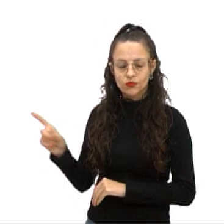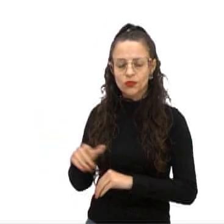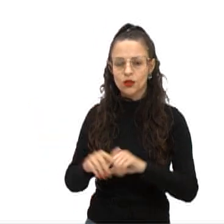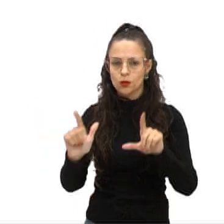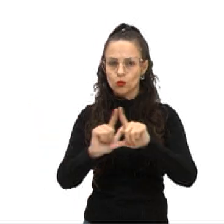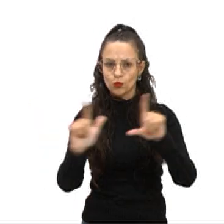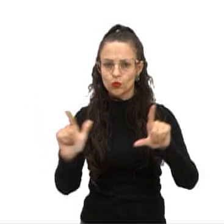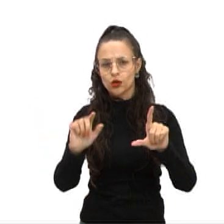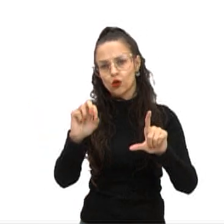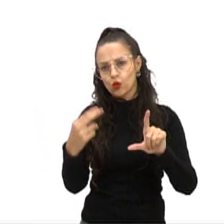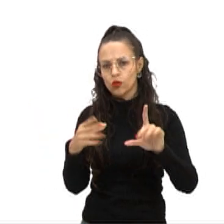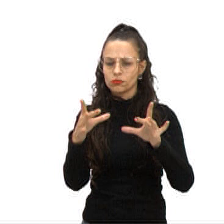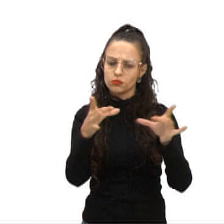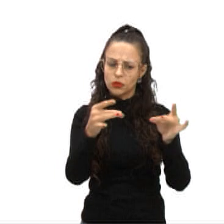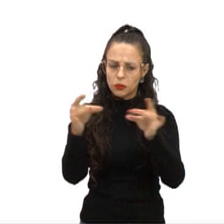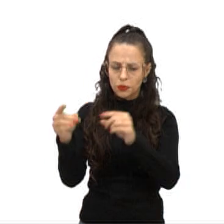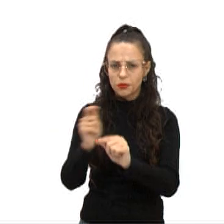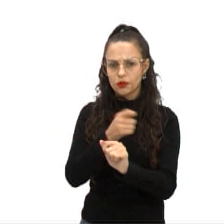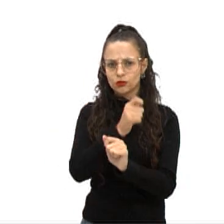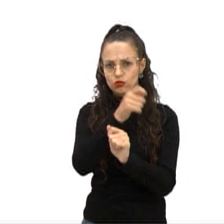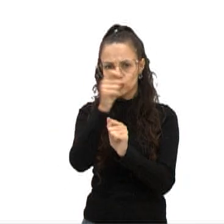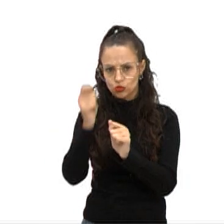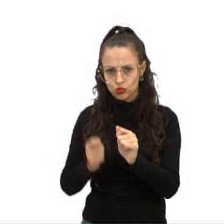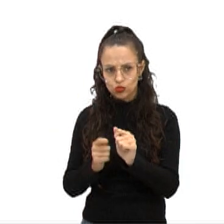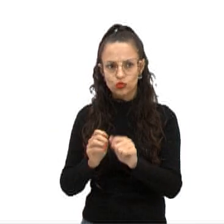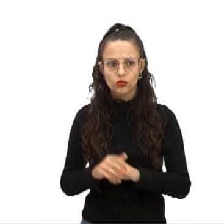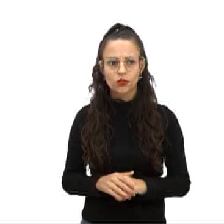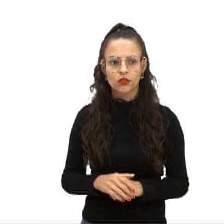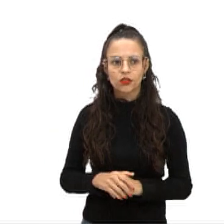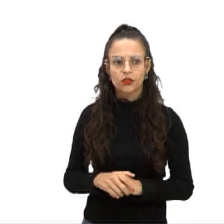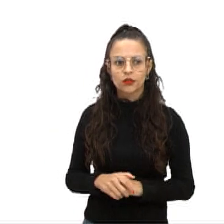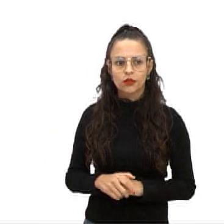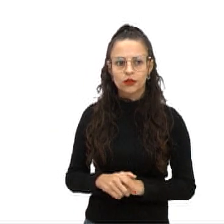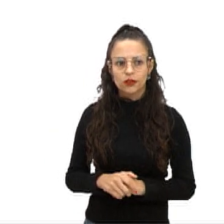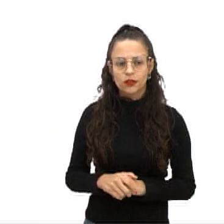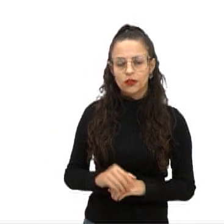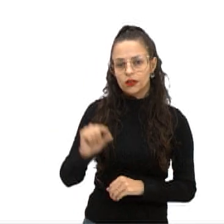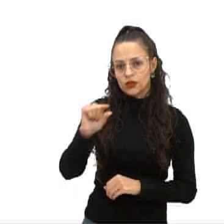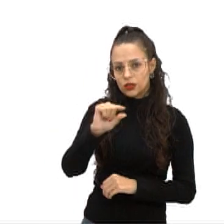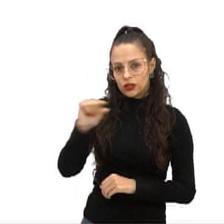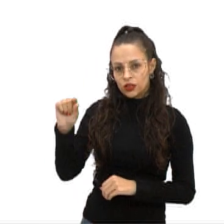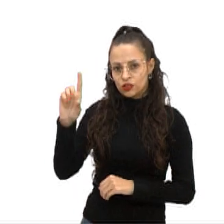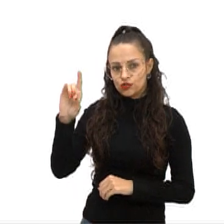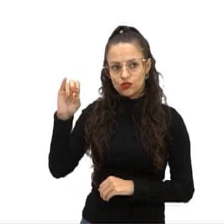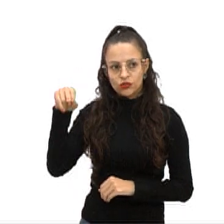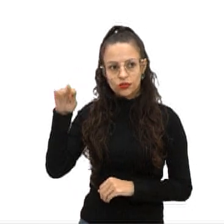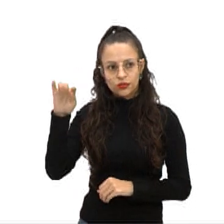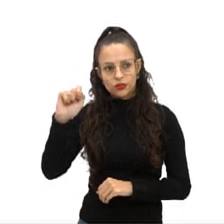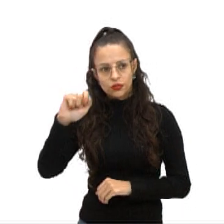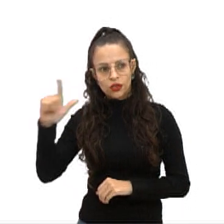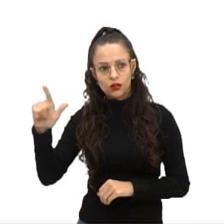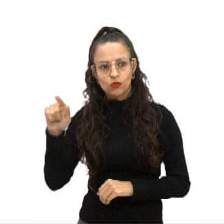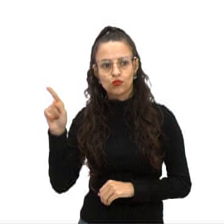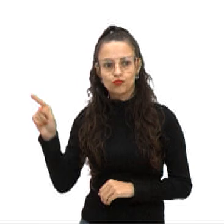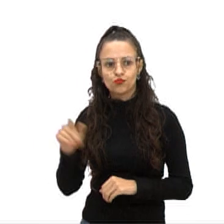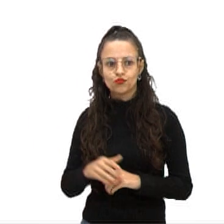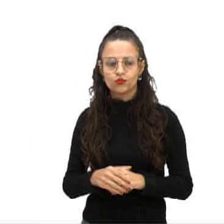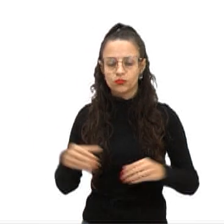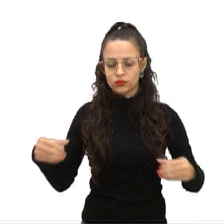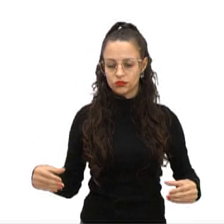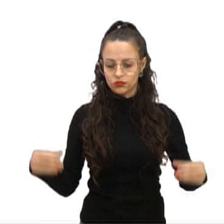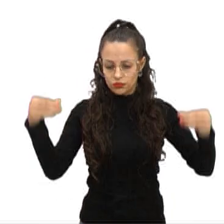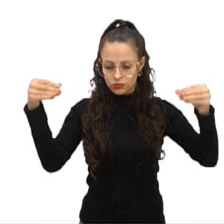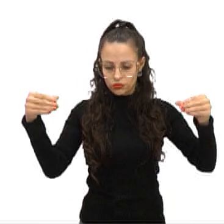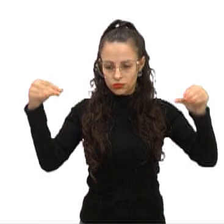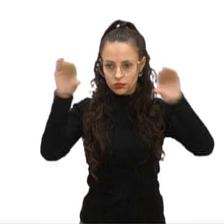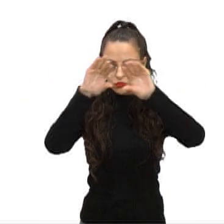liso ou ornamentado com esculturas. O dintel, que é a verga, que é esse vergalhão ali, elemento resistente que assenta as ombreiras,